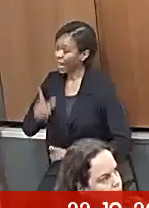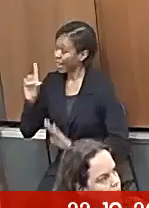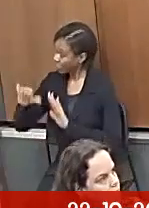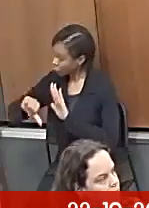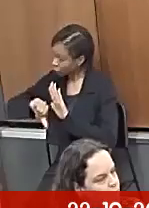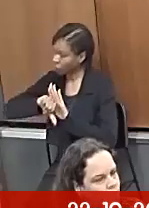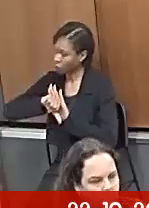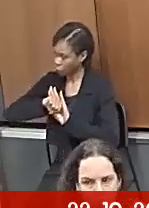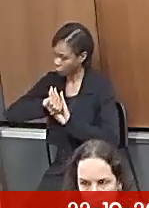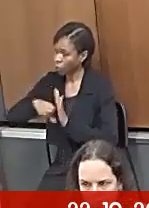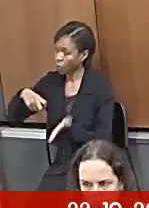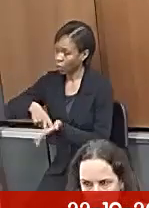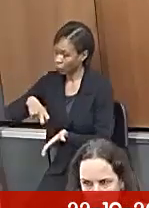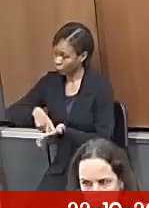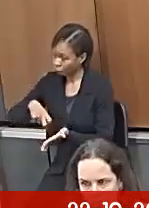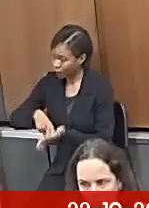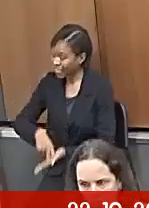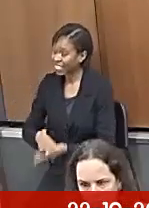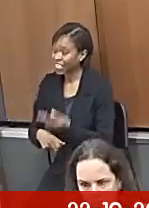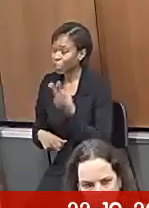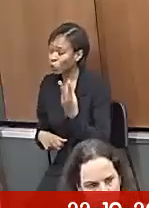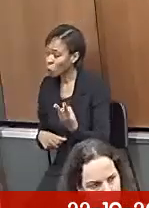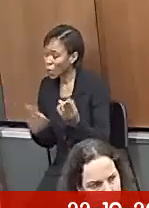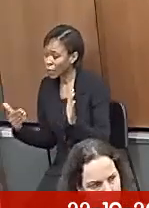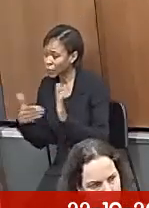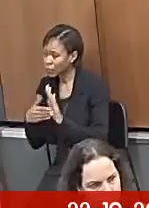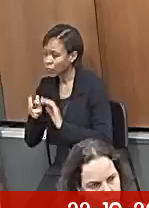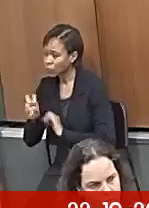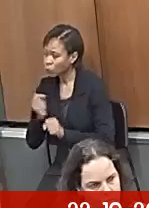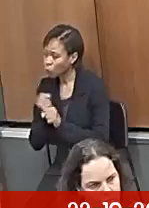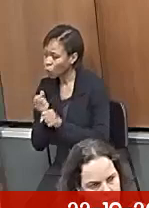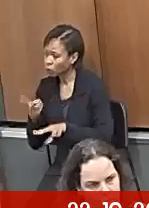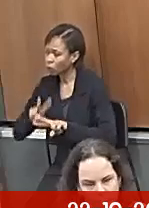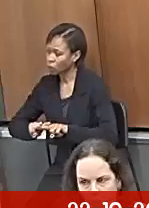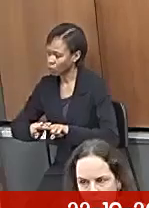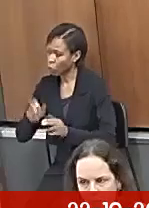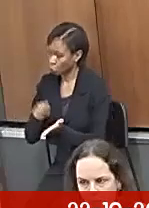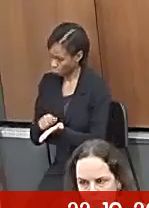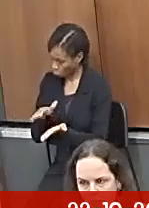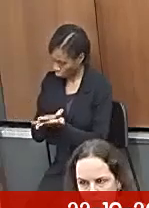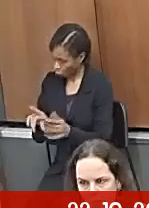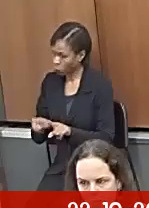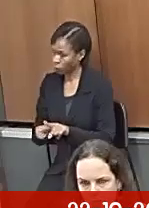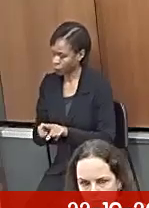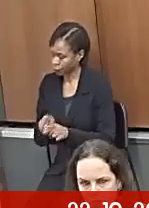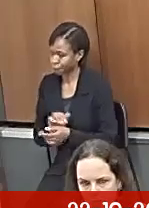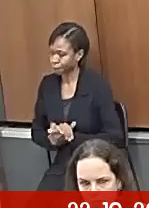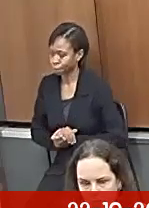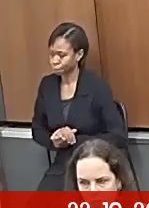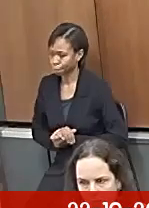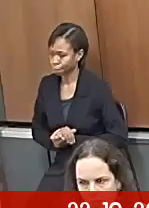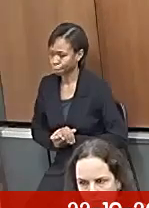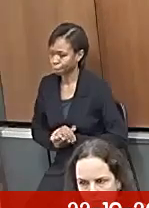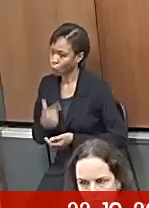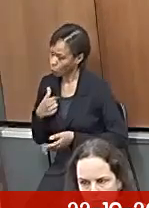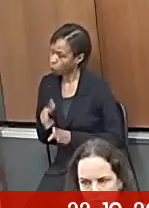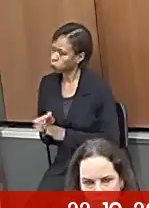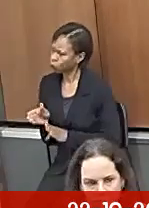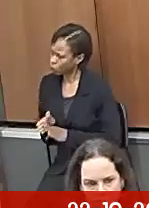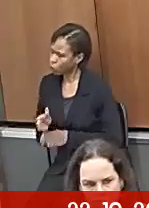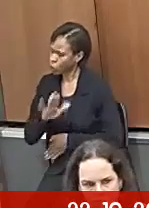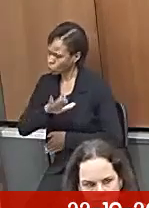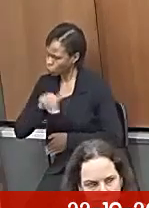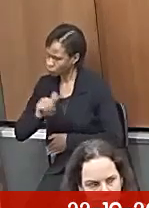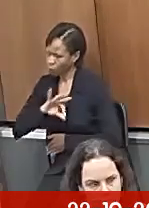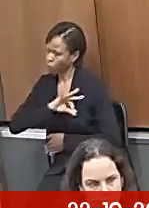pena prevista de 2 a 5 anos de prisão e multa. Neste caso, eu oriento a chamar a polícia mesmo, que é uma